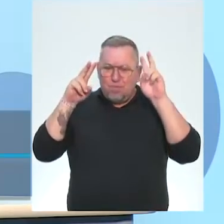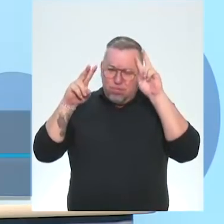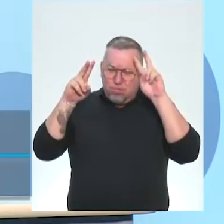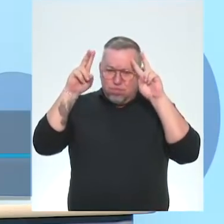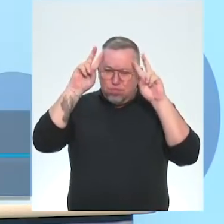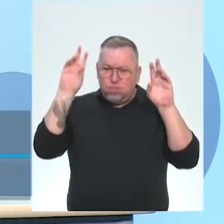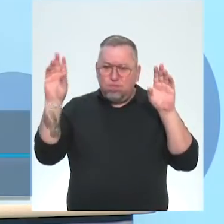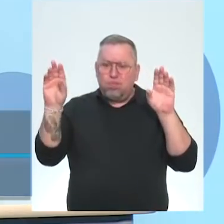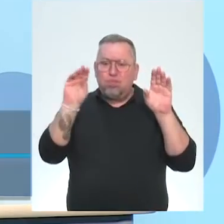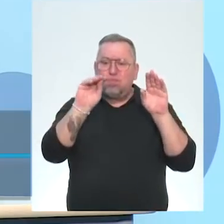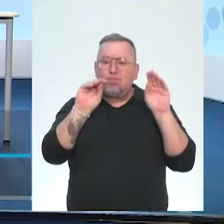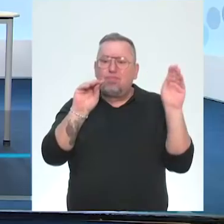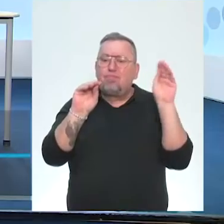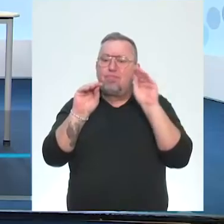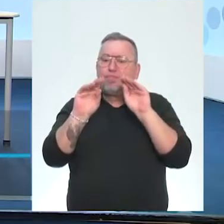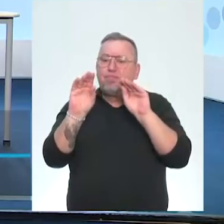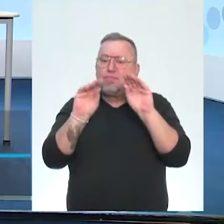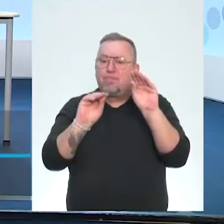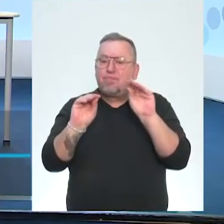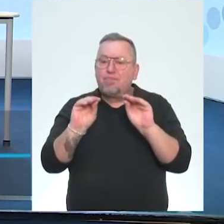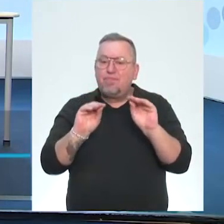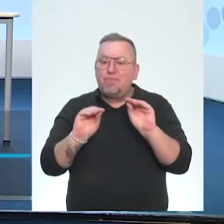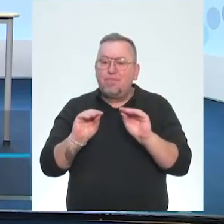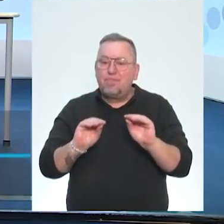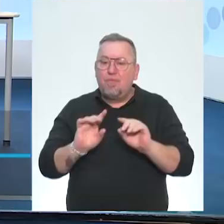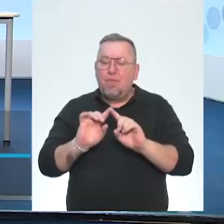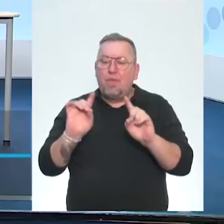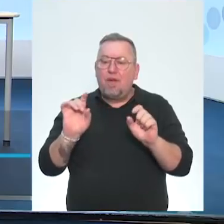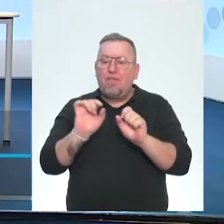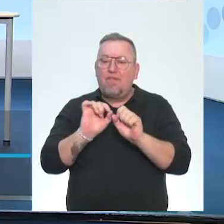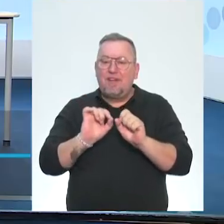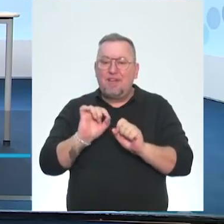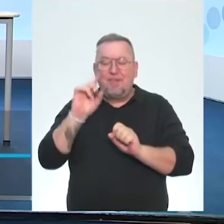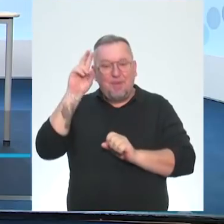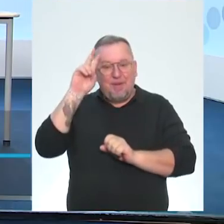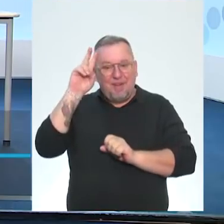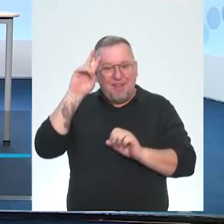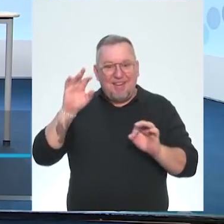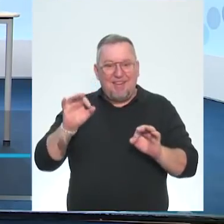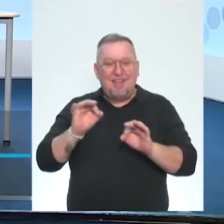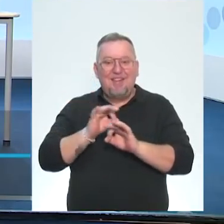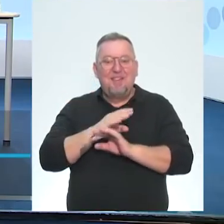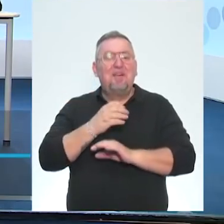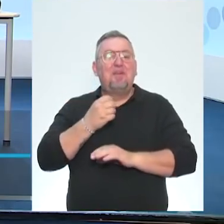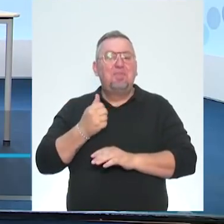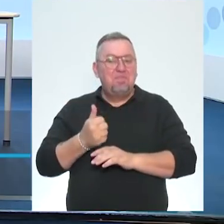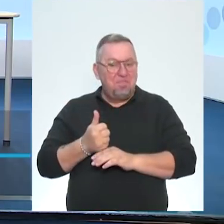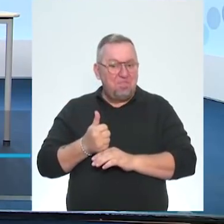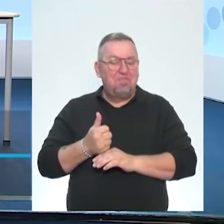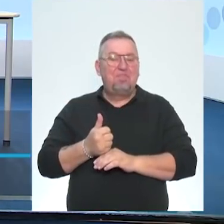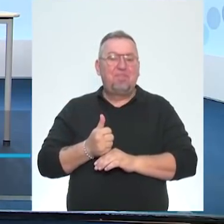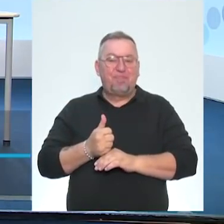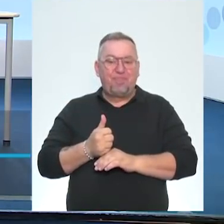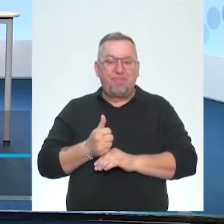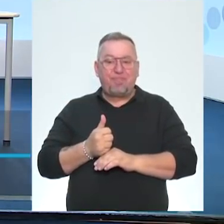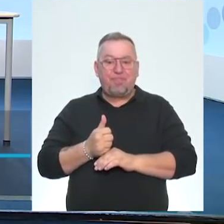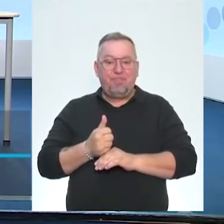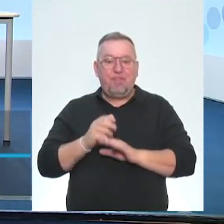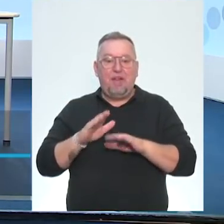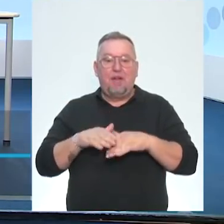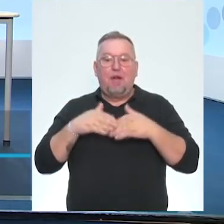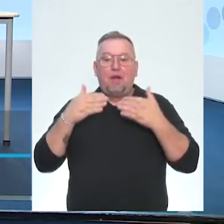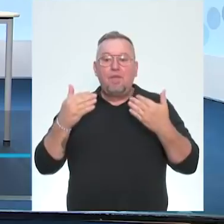diferentes pedaços da nossa história, para ir compondo, aos poucos, uma história completa. Isso é tão bom, né? E aí, então,